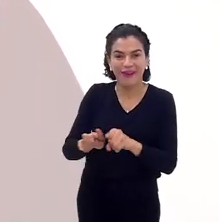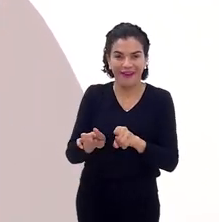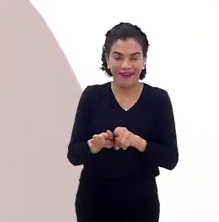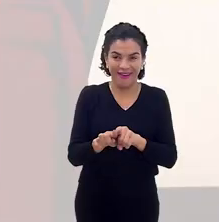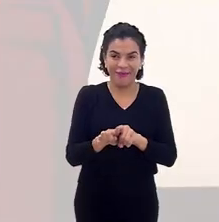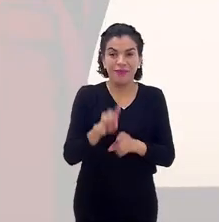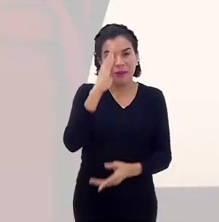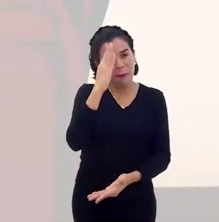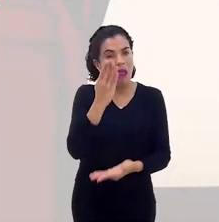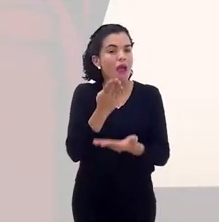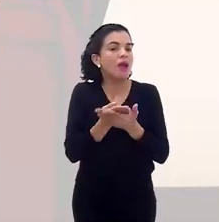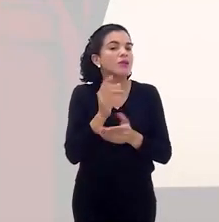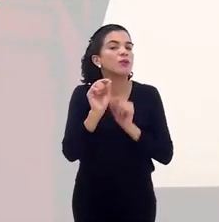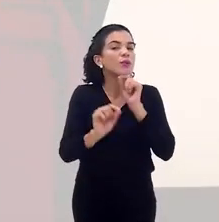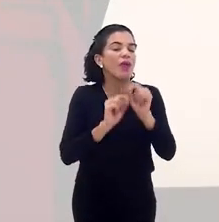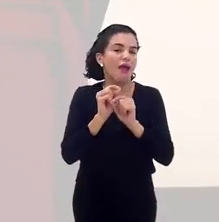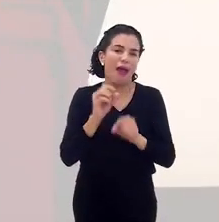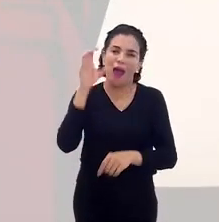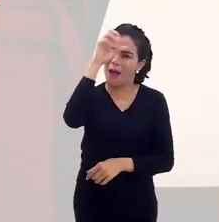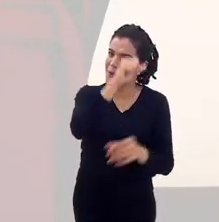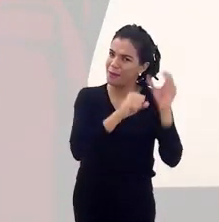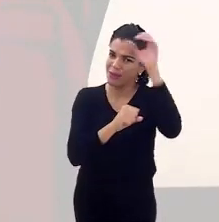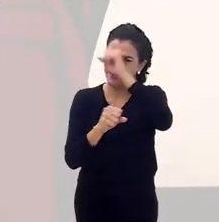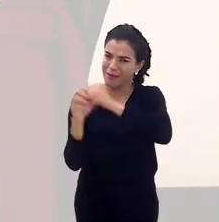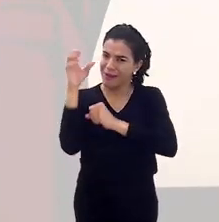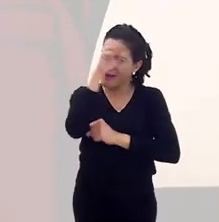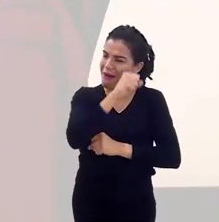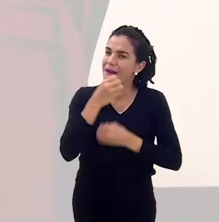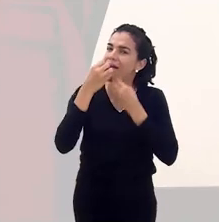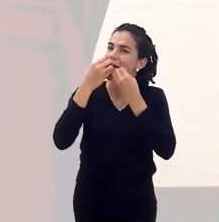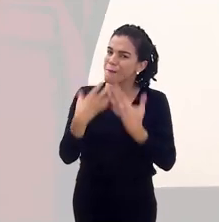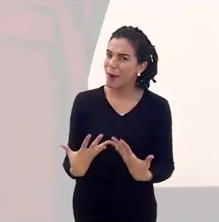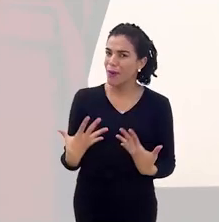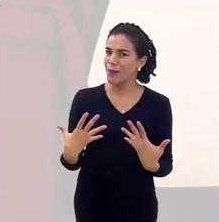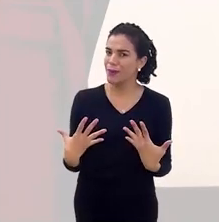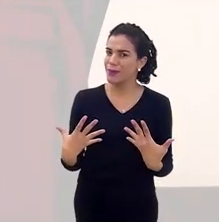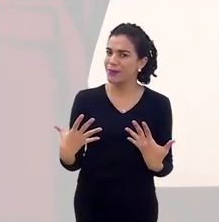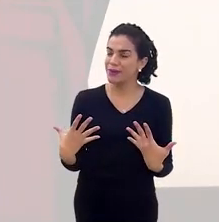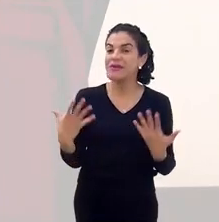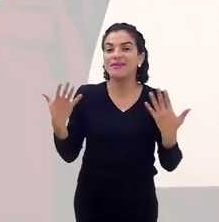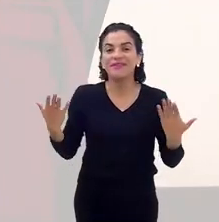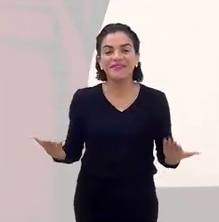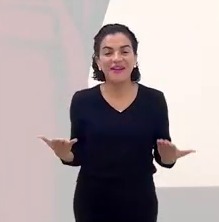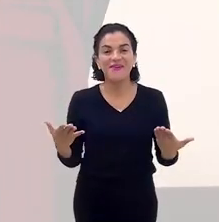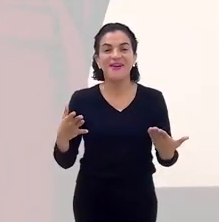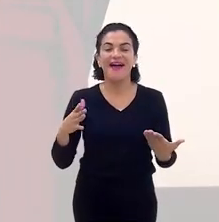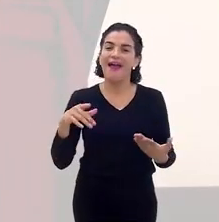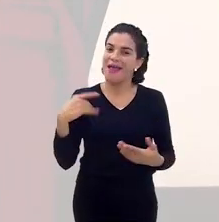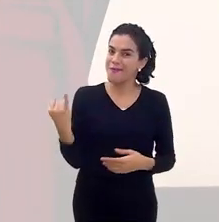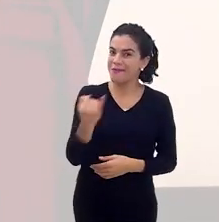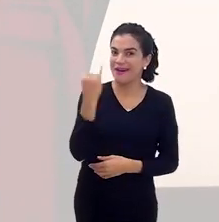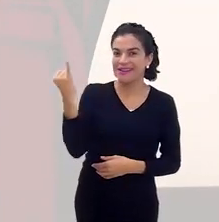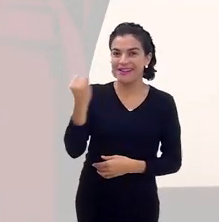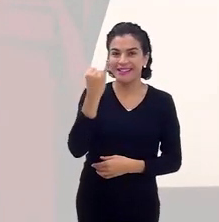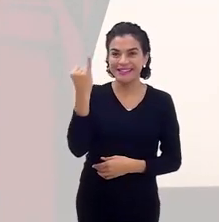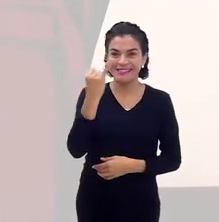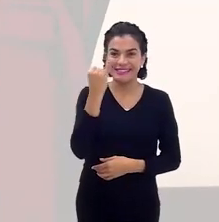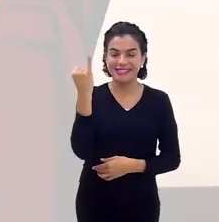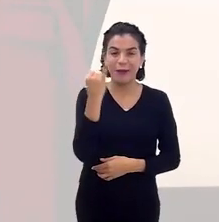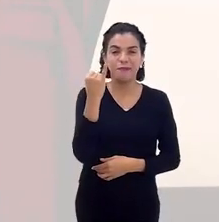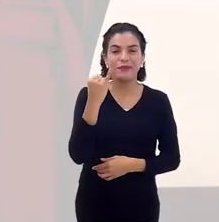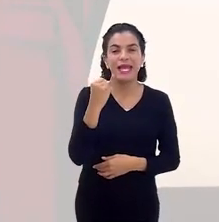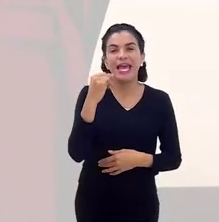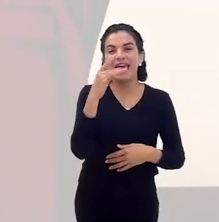E também é uma questão de aprendizado e aprender, gente, nunca é demais, é muito bom. Então, acho que isso é